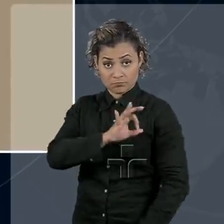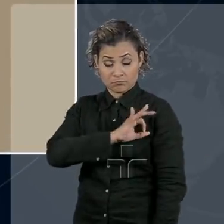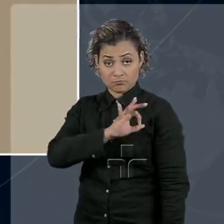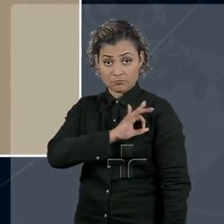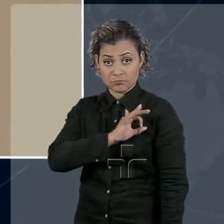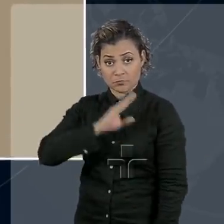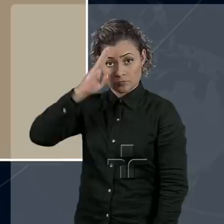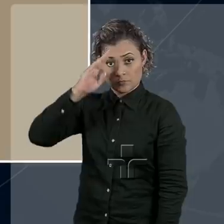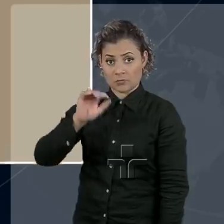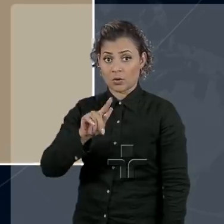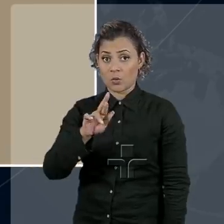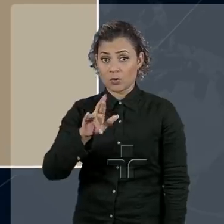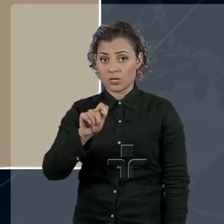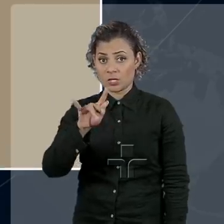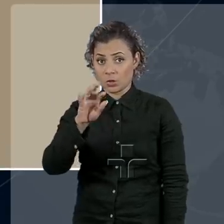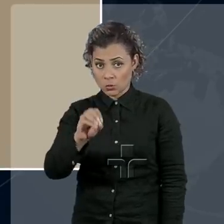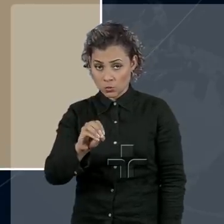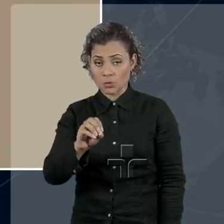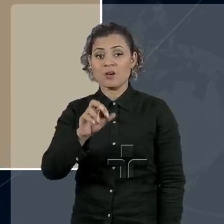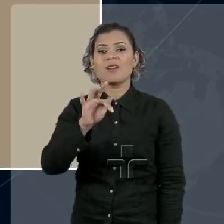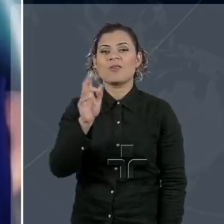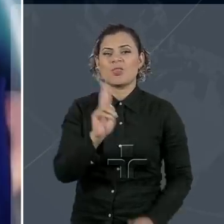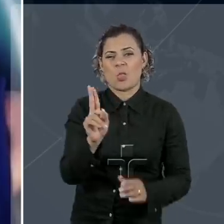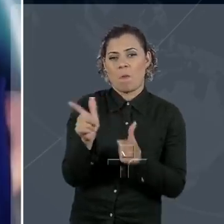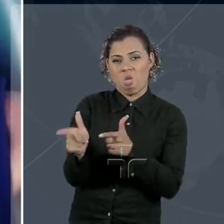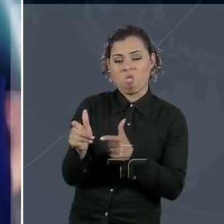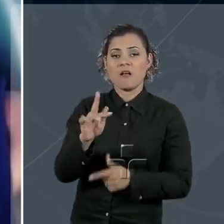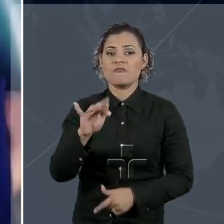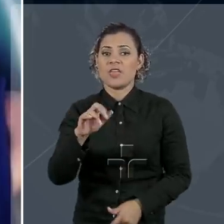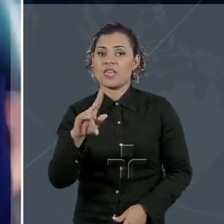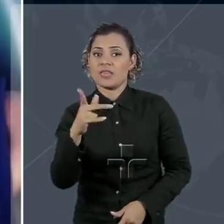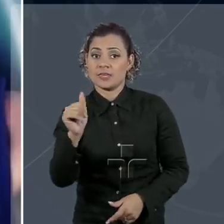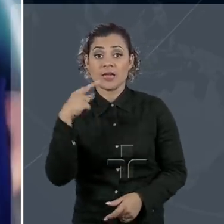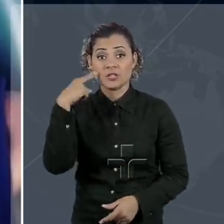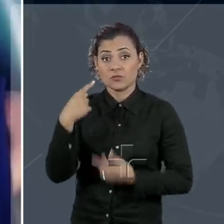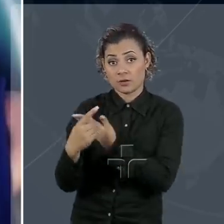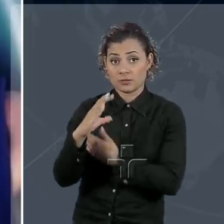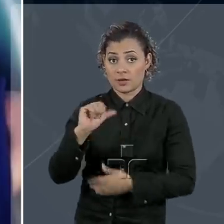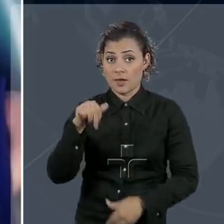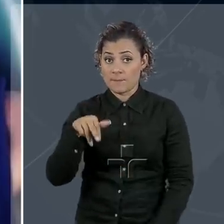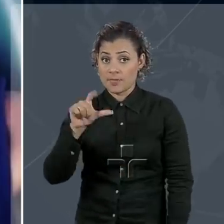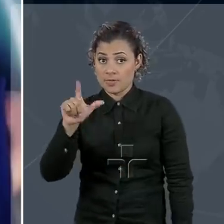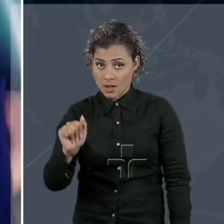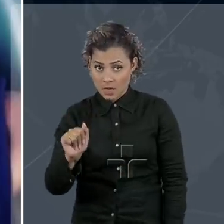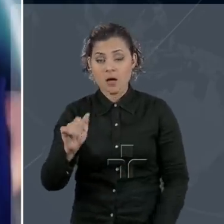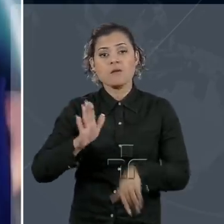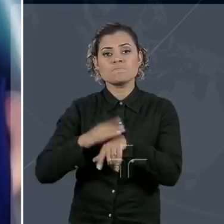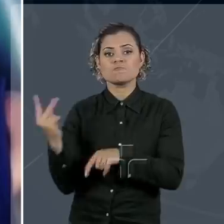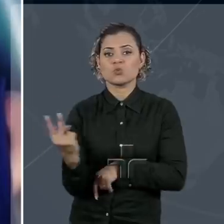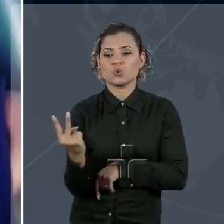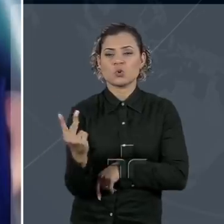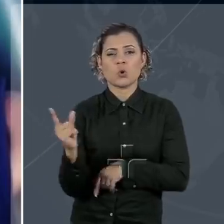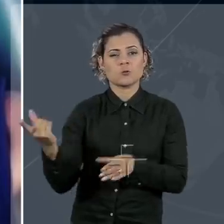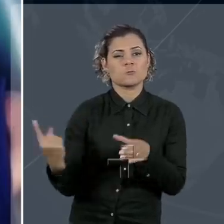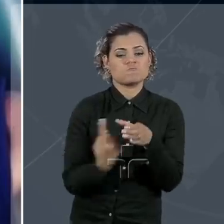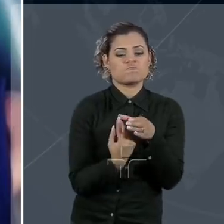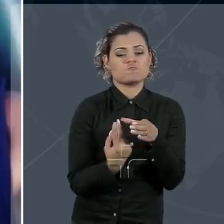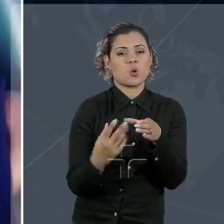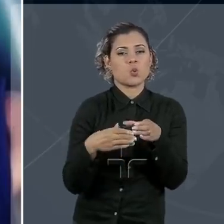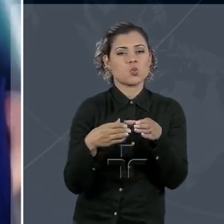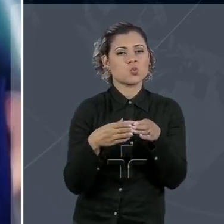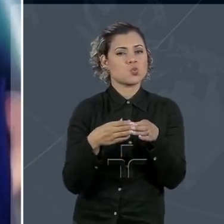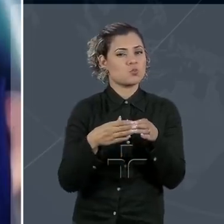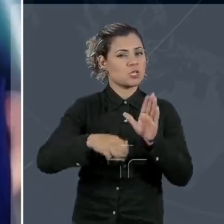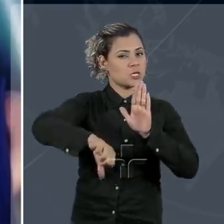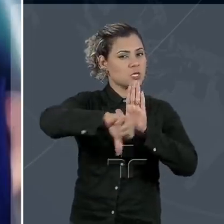Rodrigo Jorge Ferreira, o Ferreirinha, e a advogada dele, Camila Nogueira, como integrantes de uma organização que